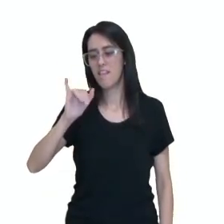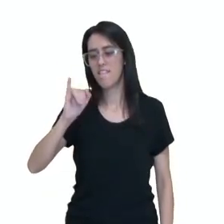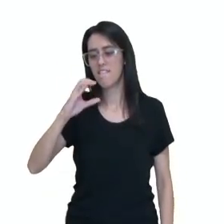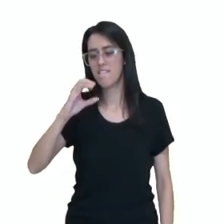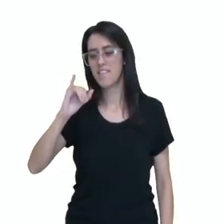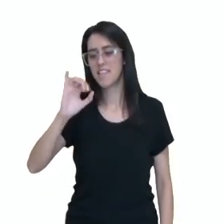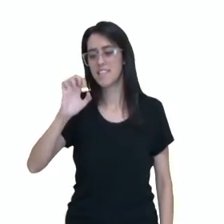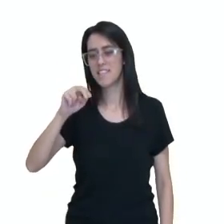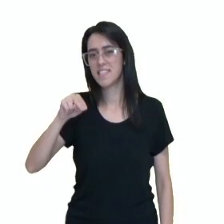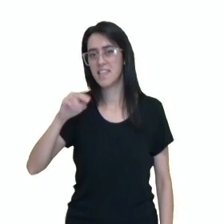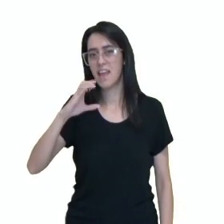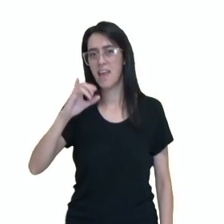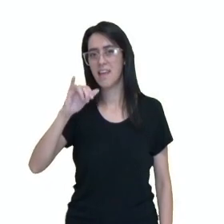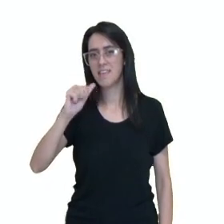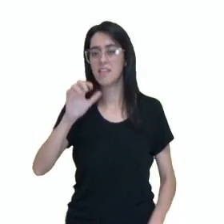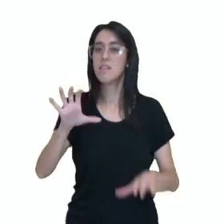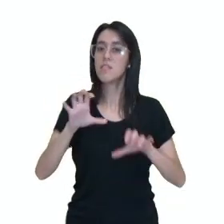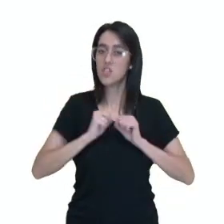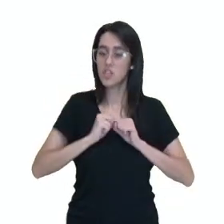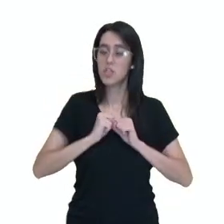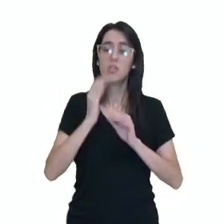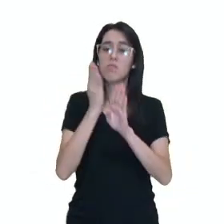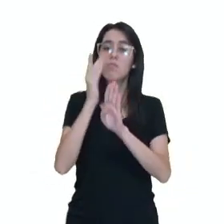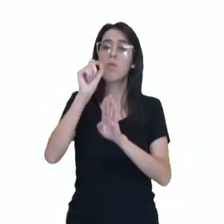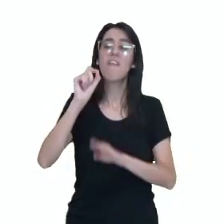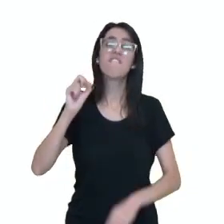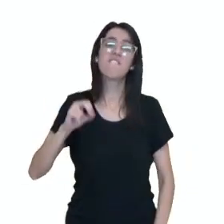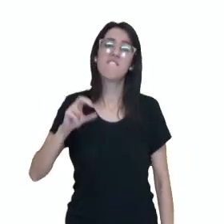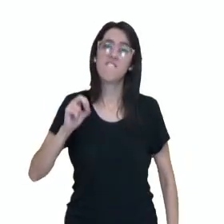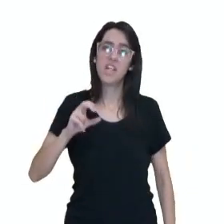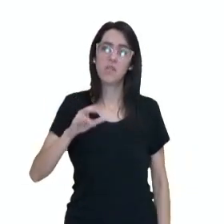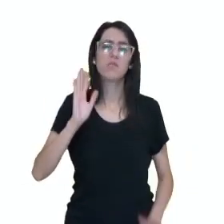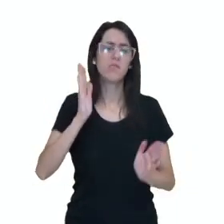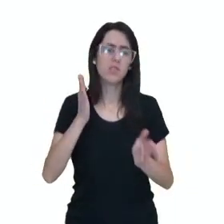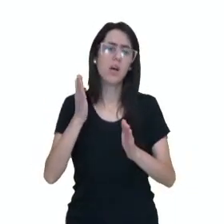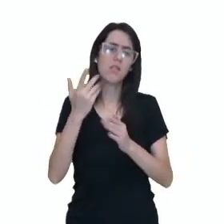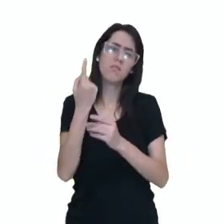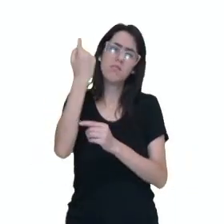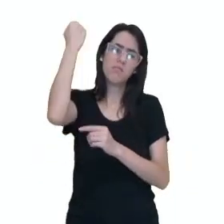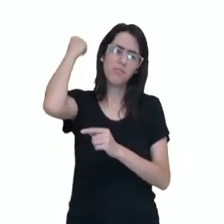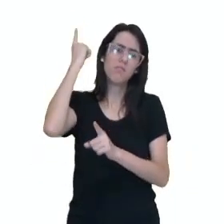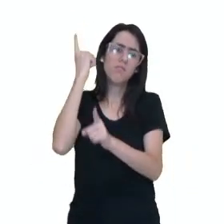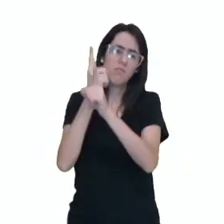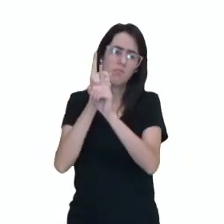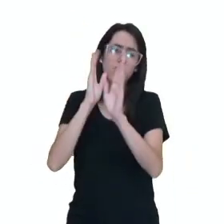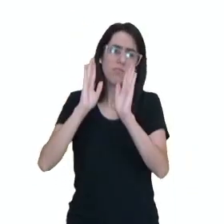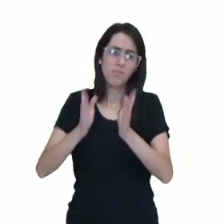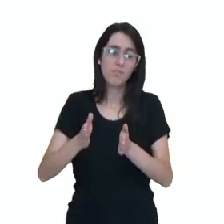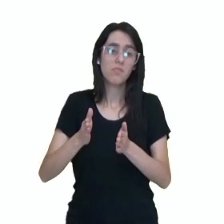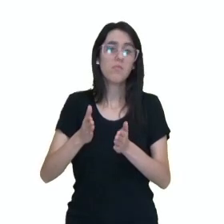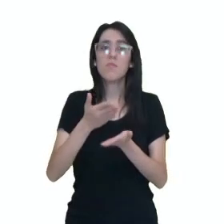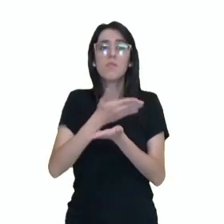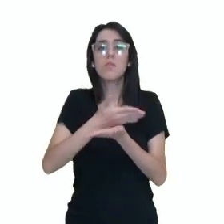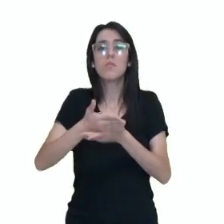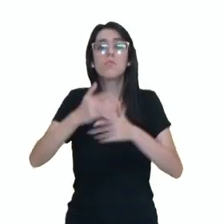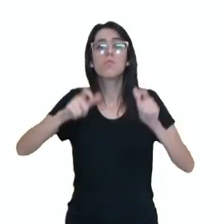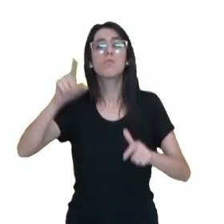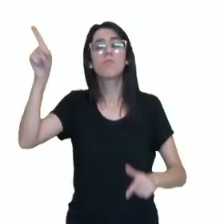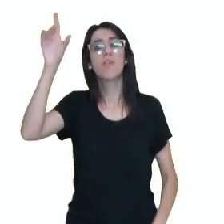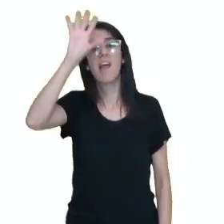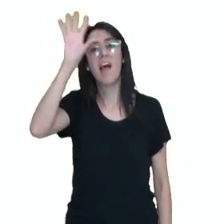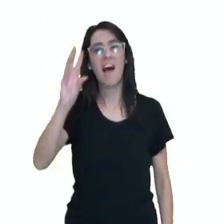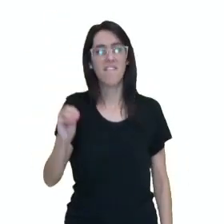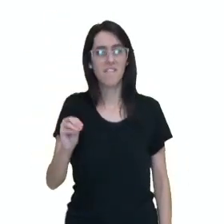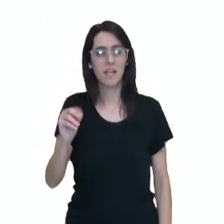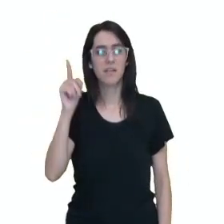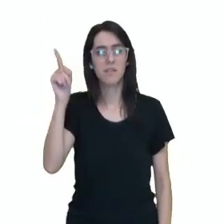a origem dela, muito provável, que já foi, né, descoberta há um tempo atrás, é que ela iniciou no Congo, na África, tá?